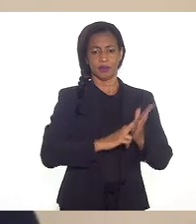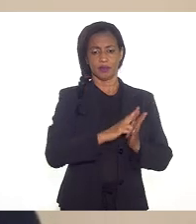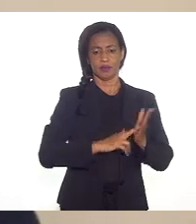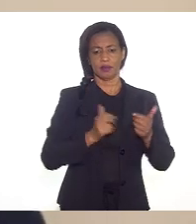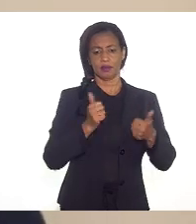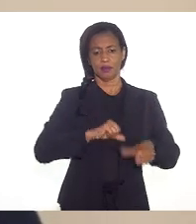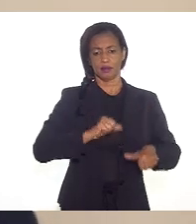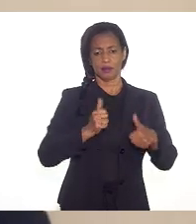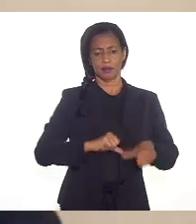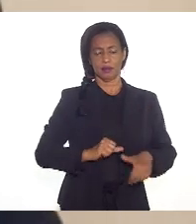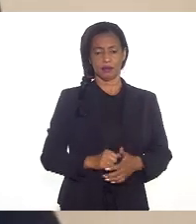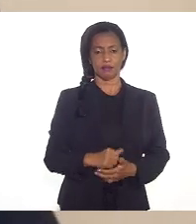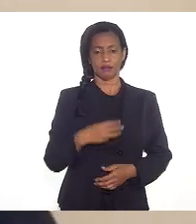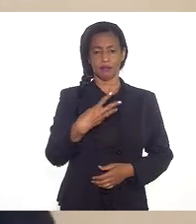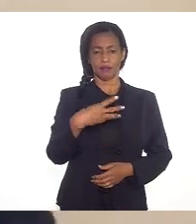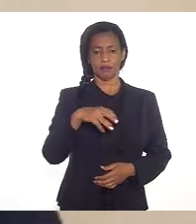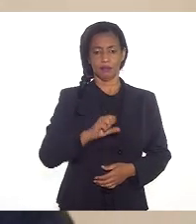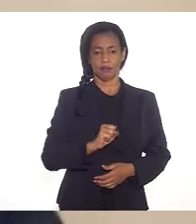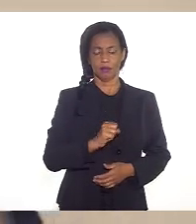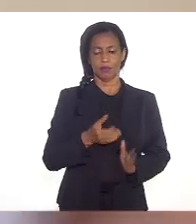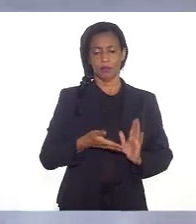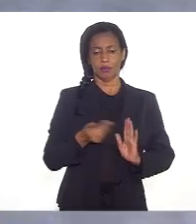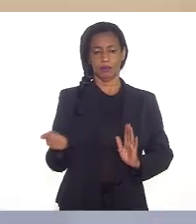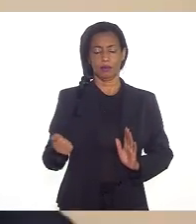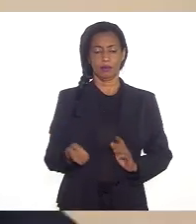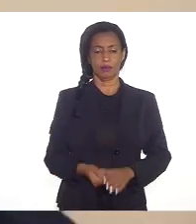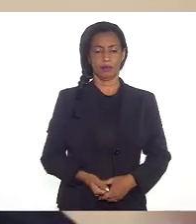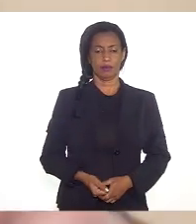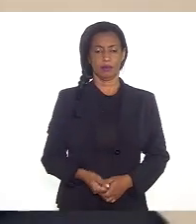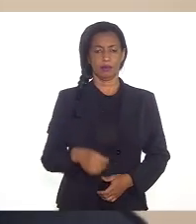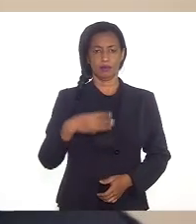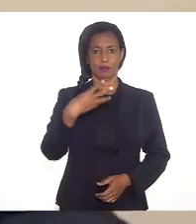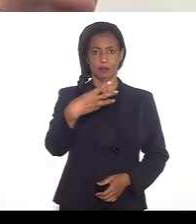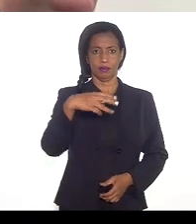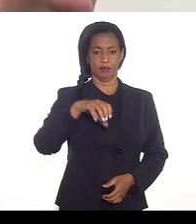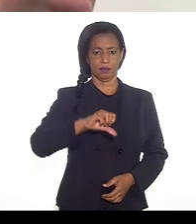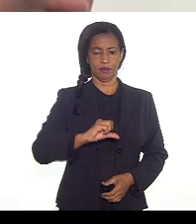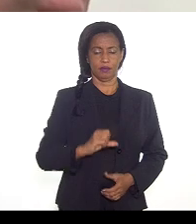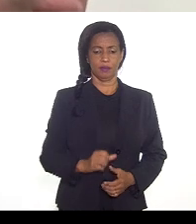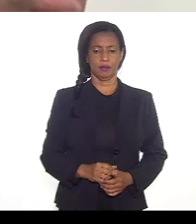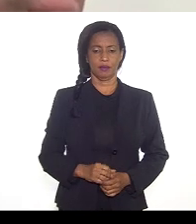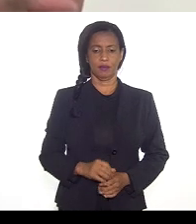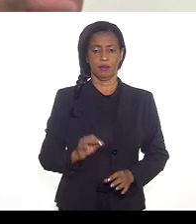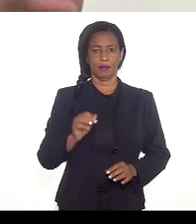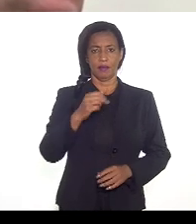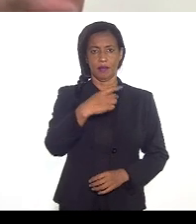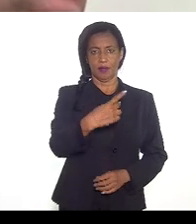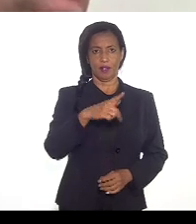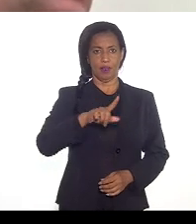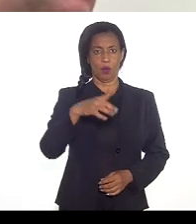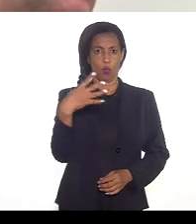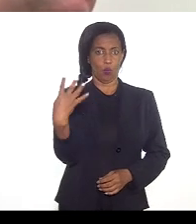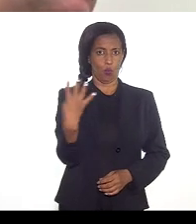averiguação. 38, retirado. O 39... É o projeto de lei